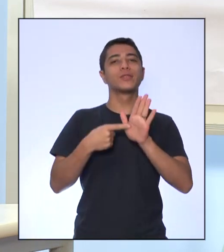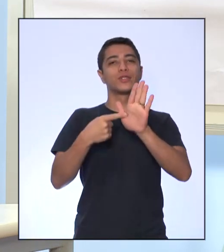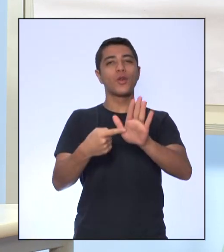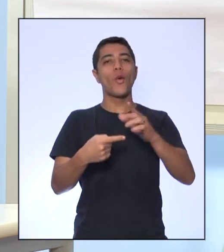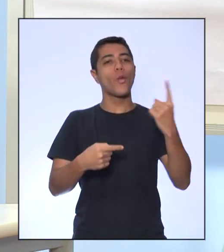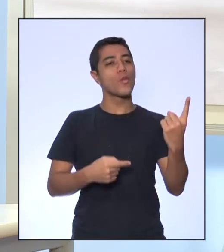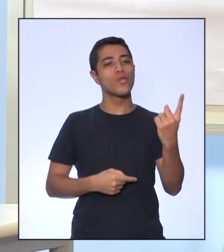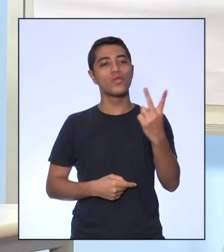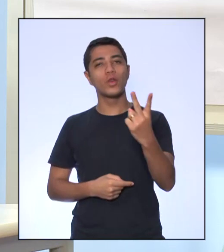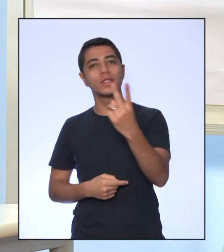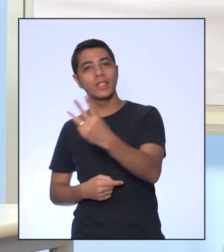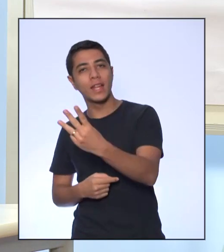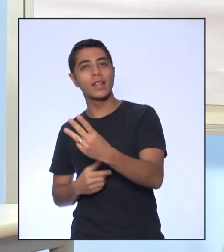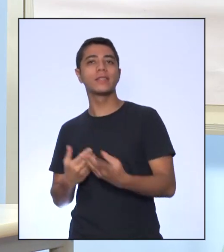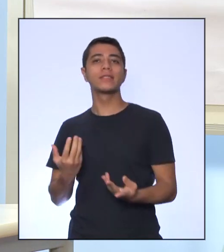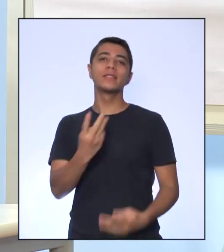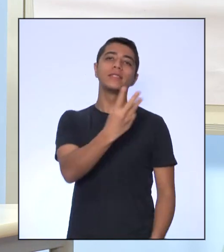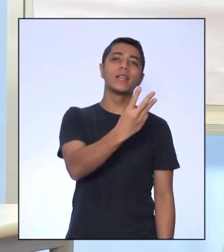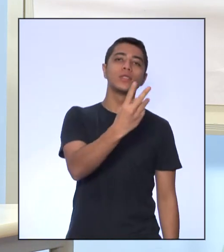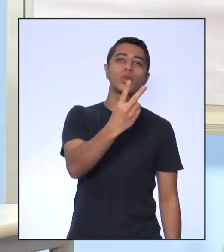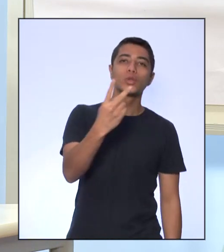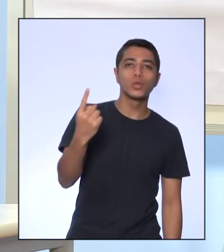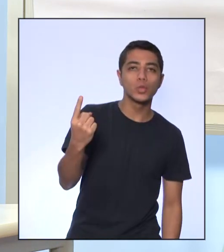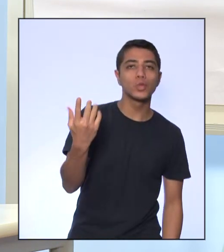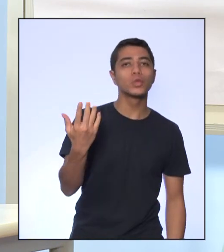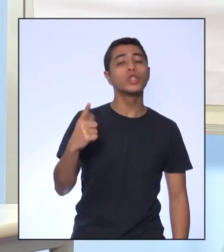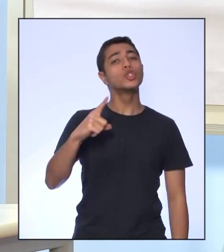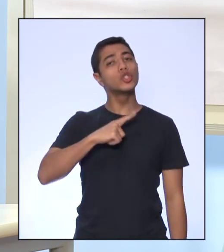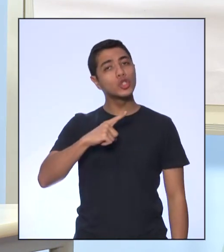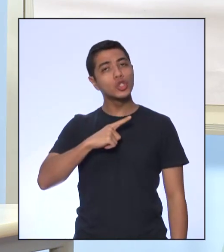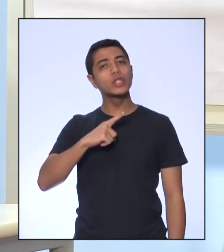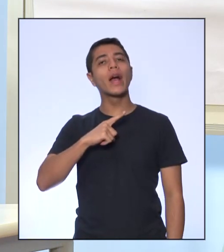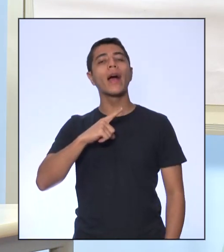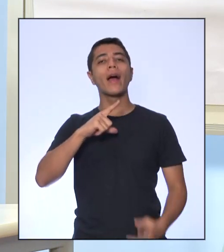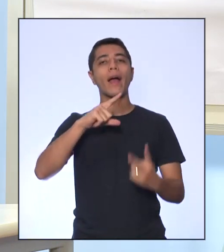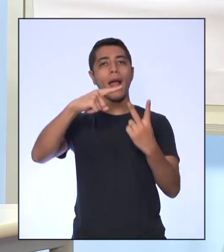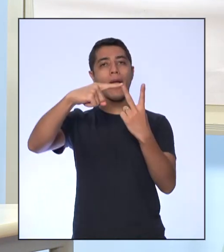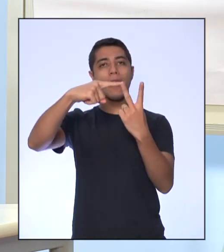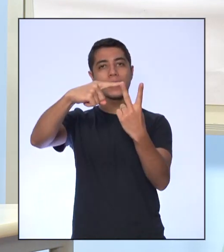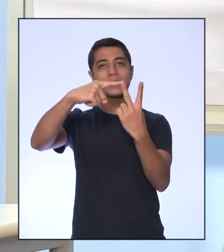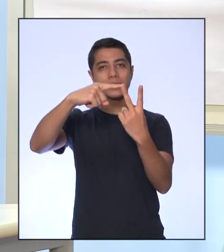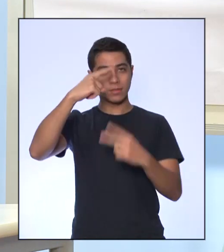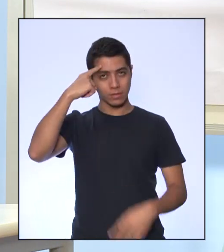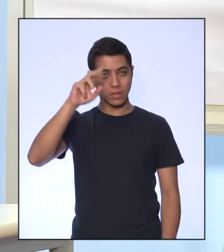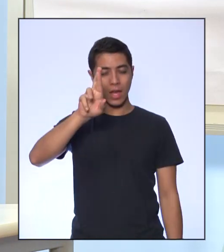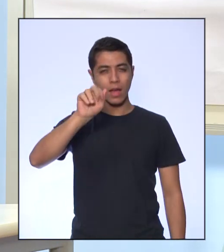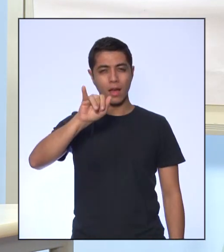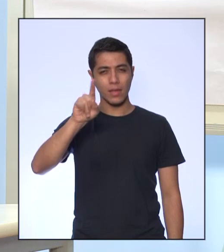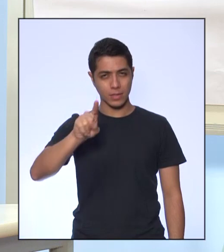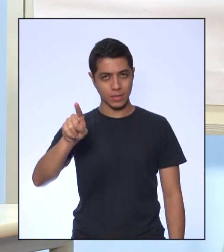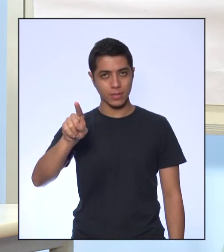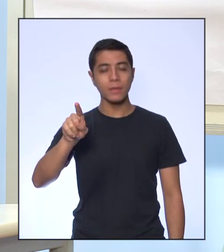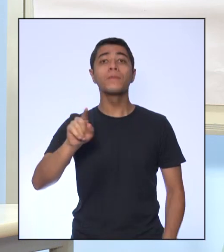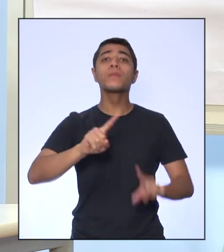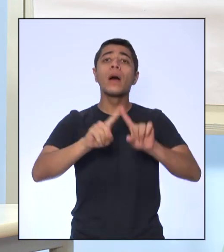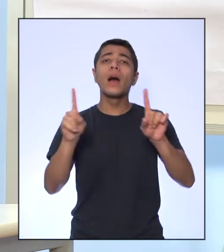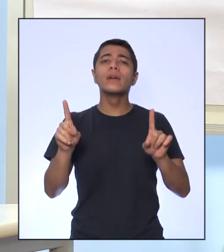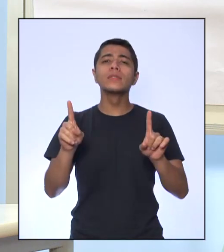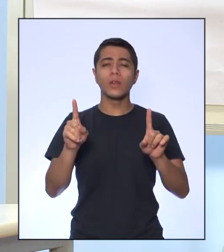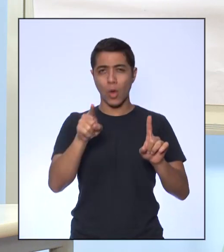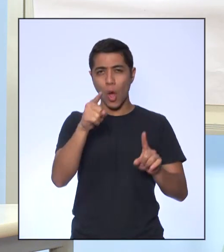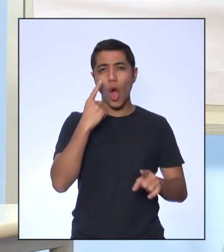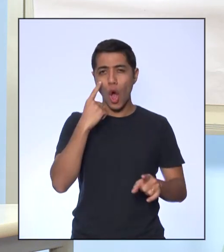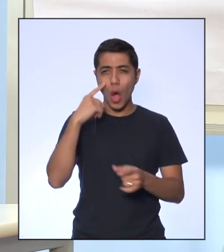e tirava as raízes né só que tem uma curiosidade olha a reta da tangente à tangente